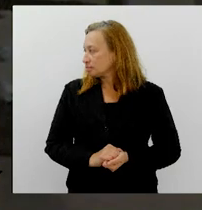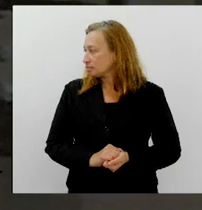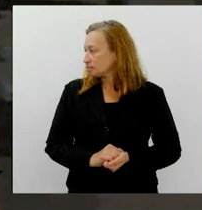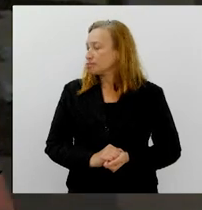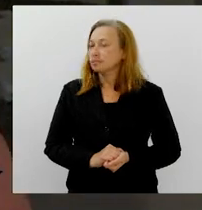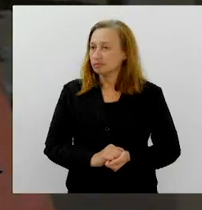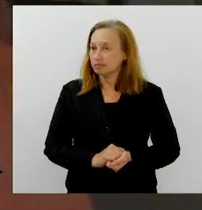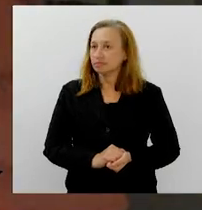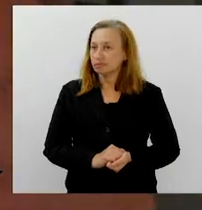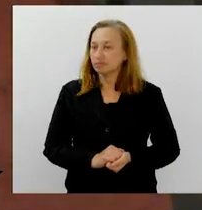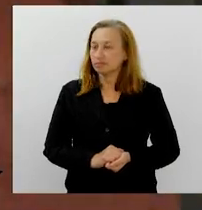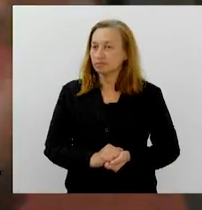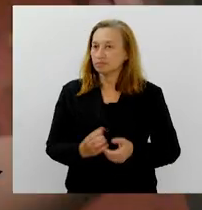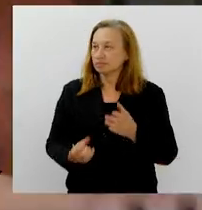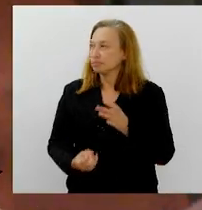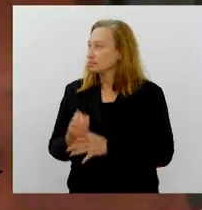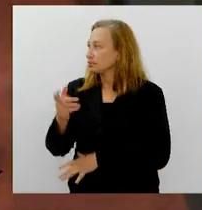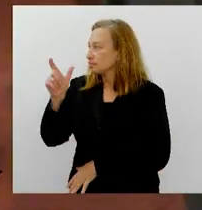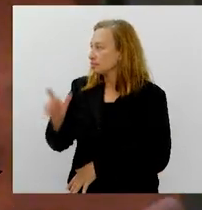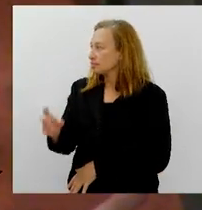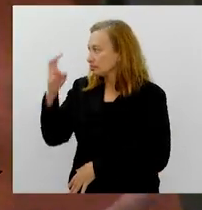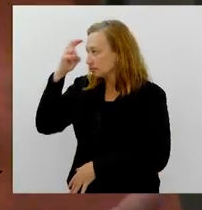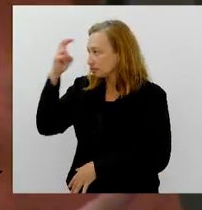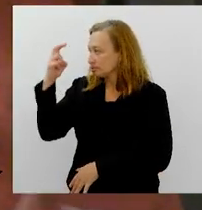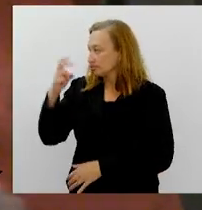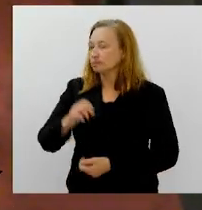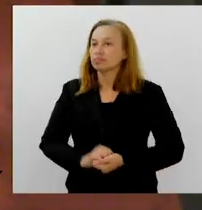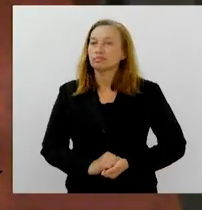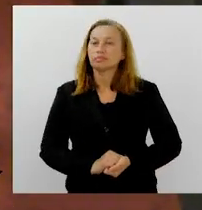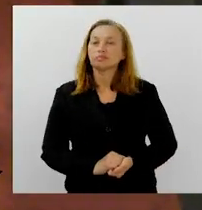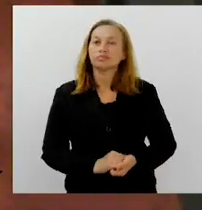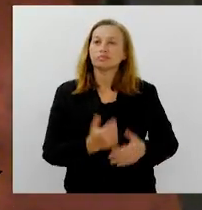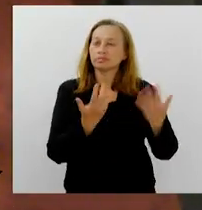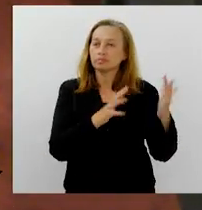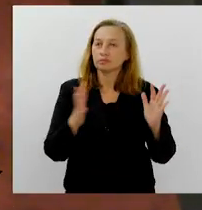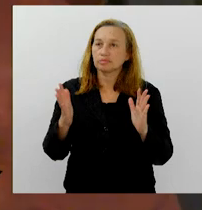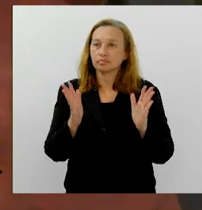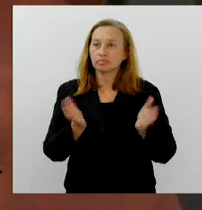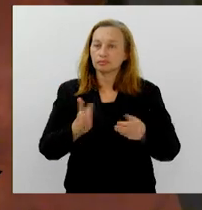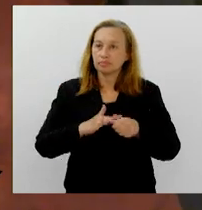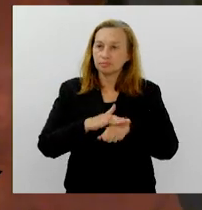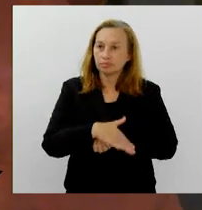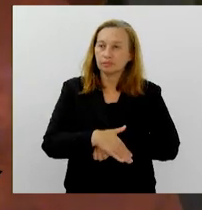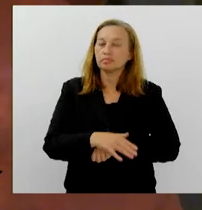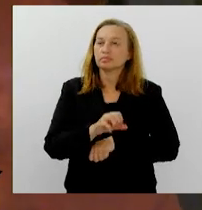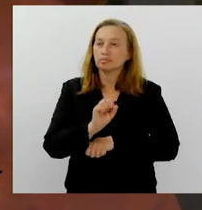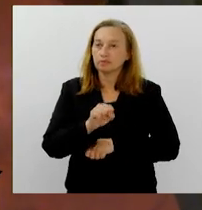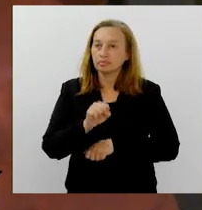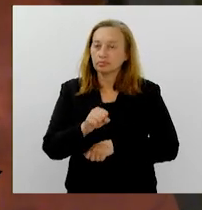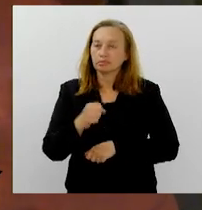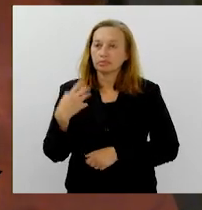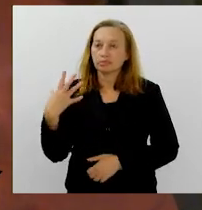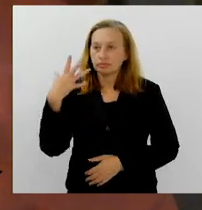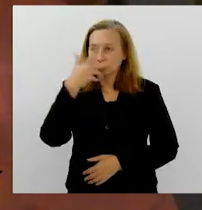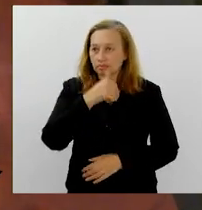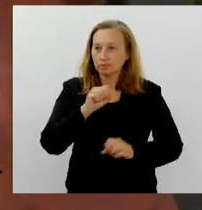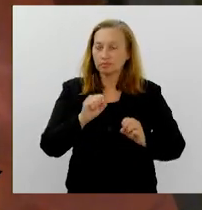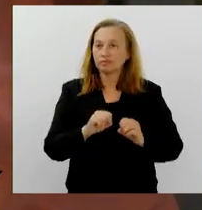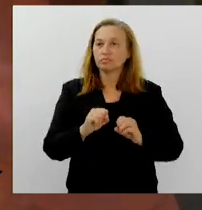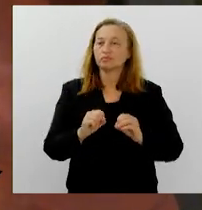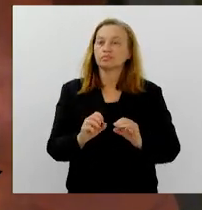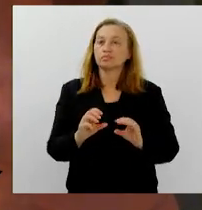de Cultura também será agraciada nessa noite. Nós fizemos, sim, uma bonita conferência de